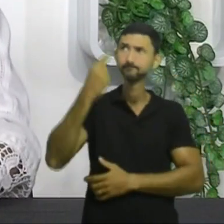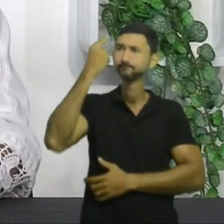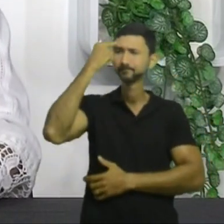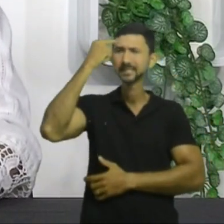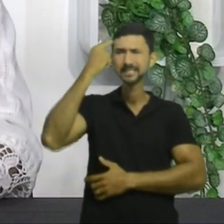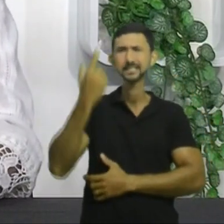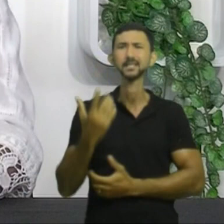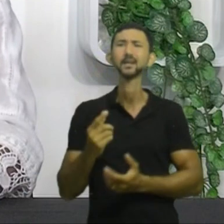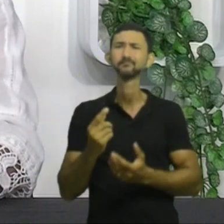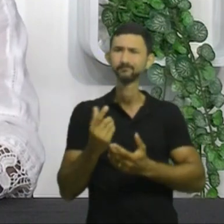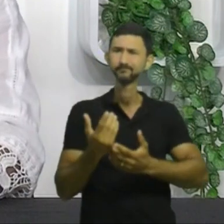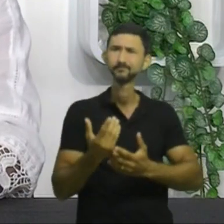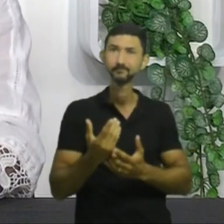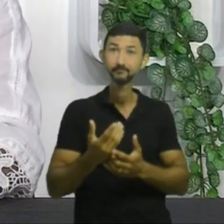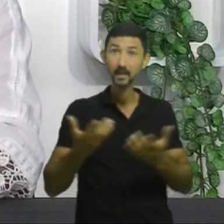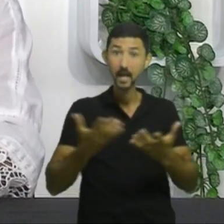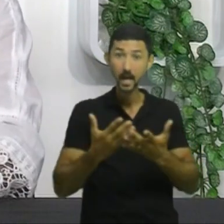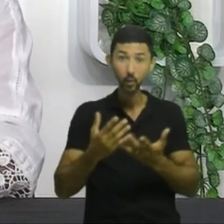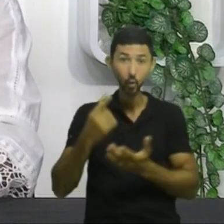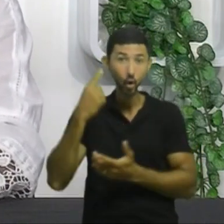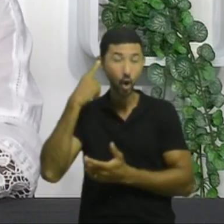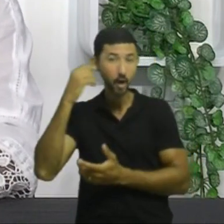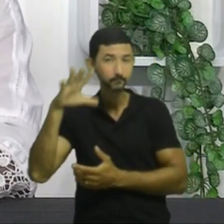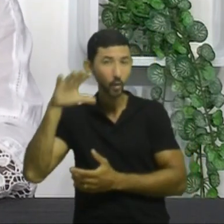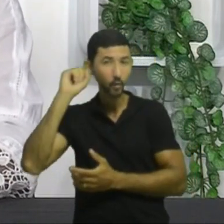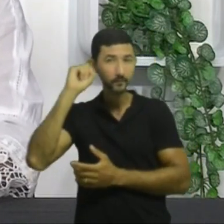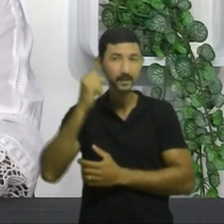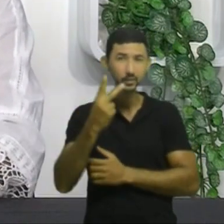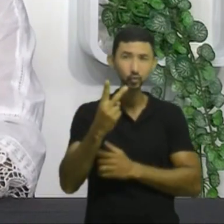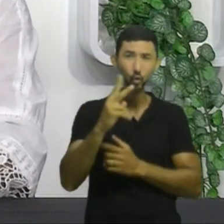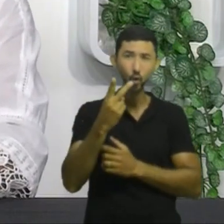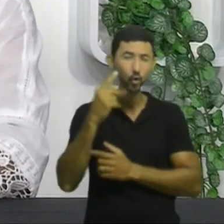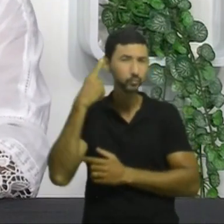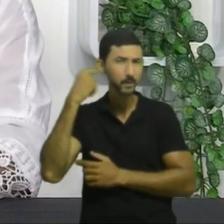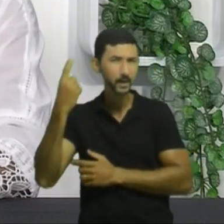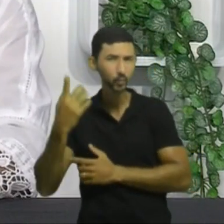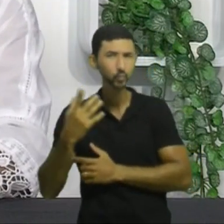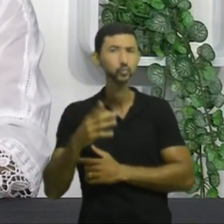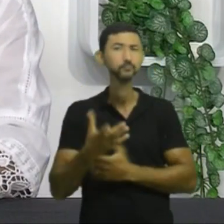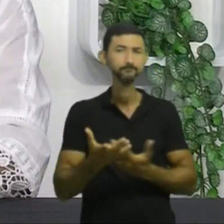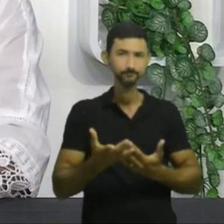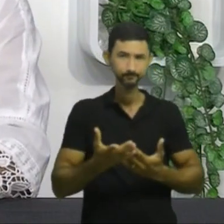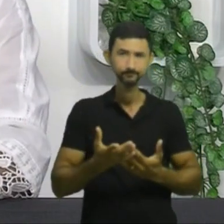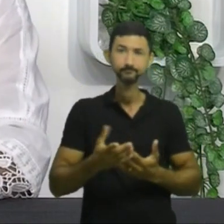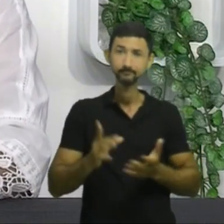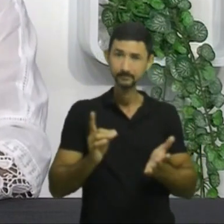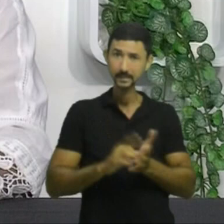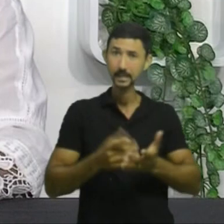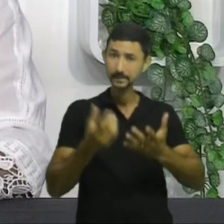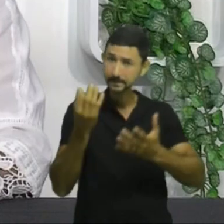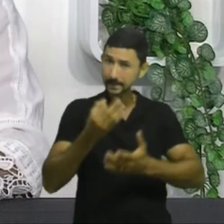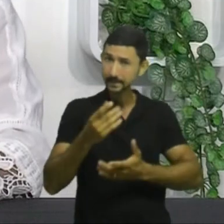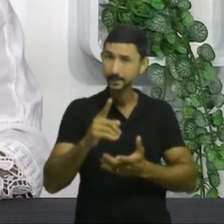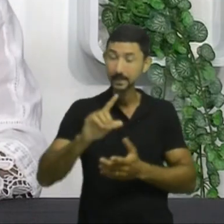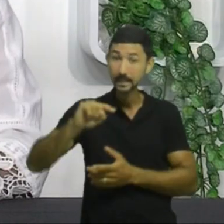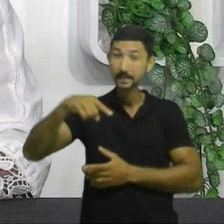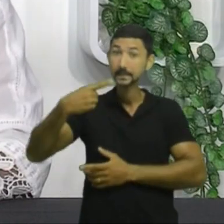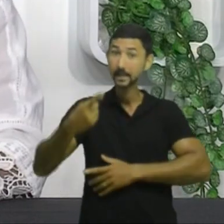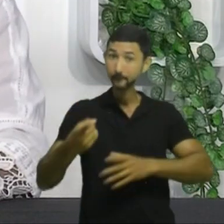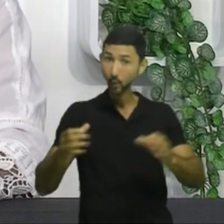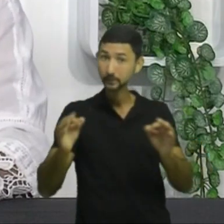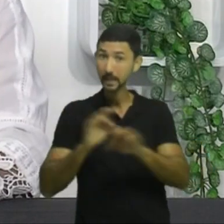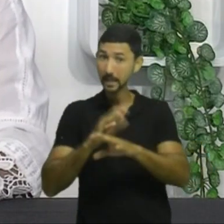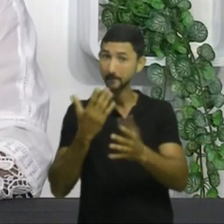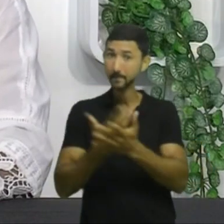sobre. E agora nós vamos ouvir 2 sons. E que com toda certeza, depois, quando nós terminarmos